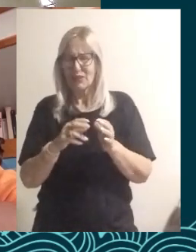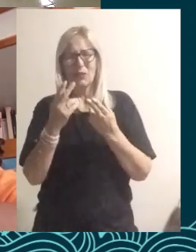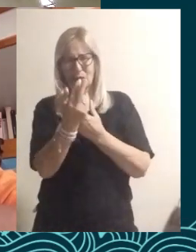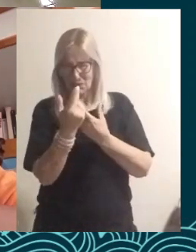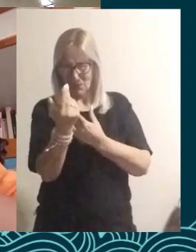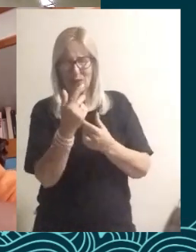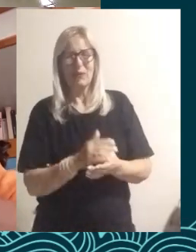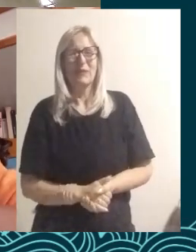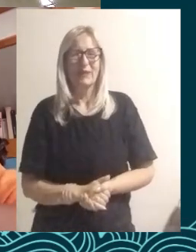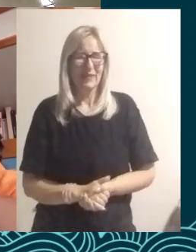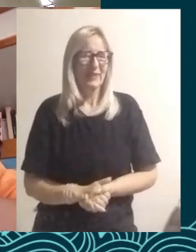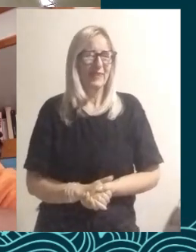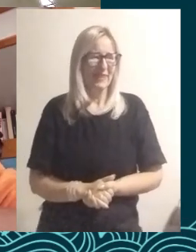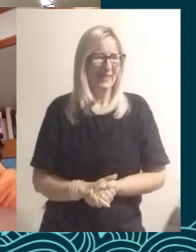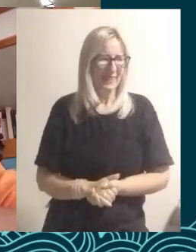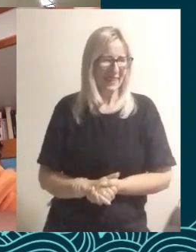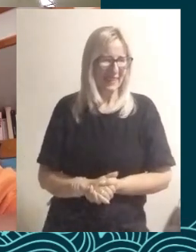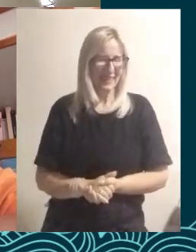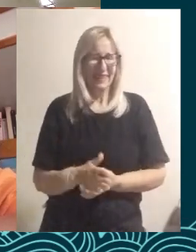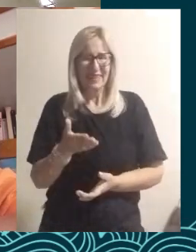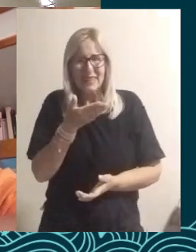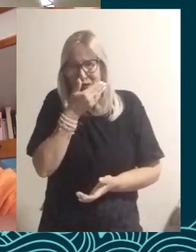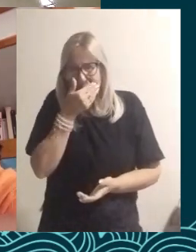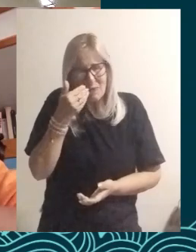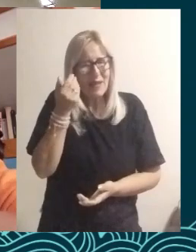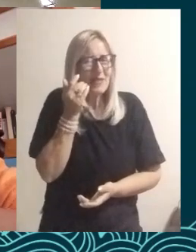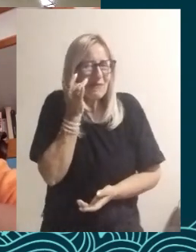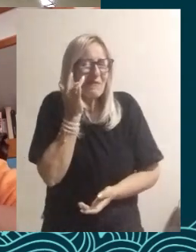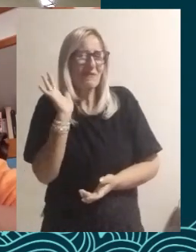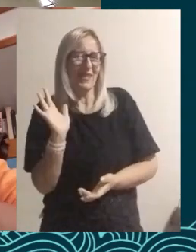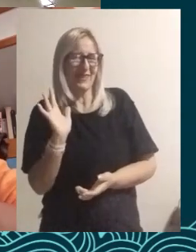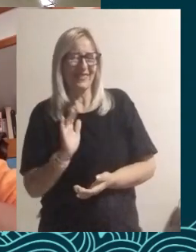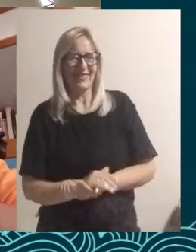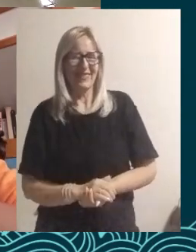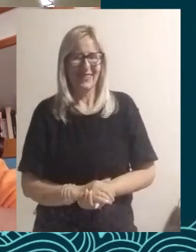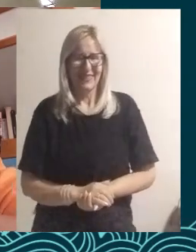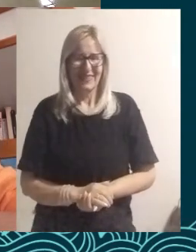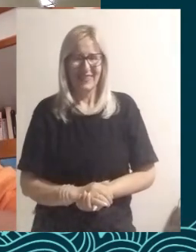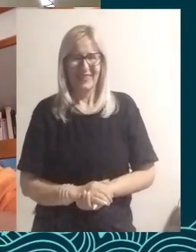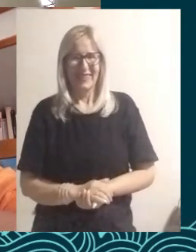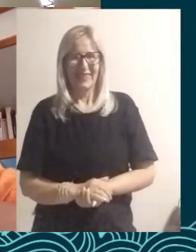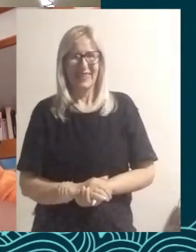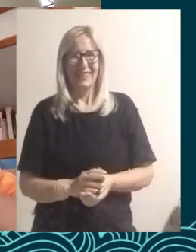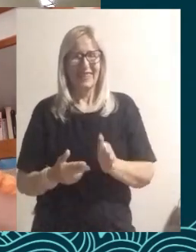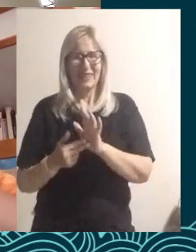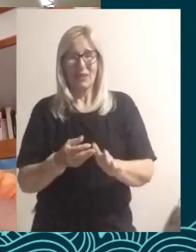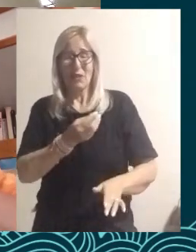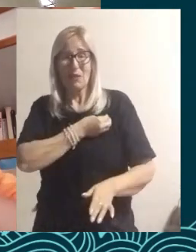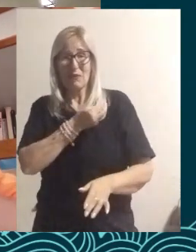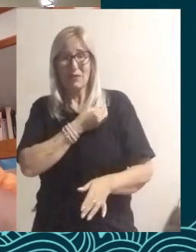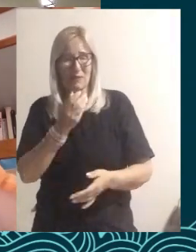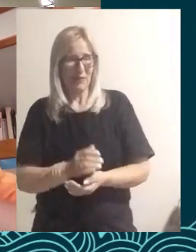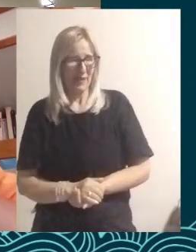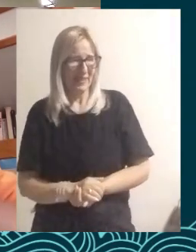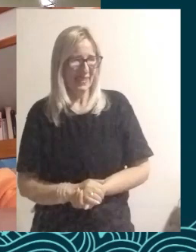não vai mudar. Então, se Não eu vai volto, mudar. é tudo igual. É. Talvez fique até mais fácil, entendeu? Com o tempo. Mas não é assim